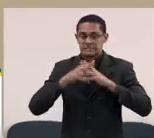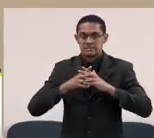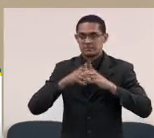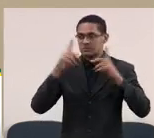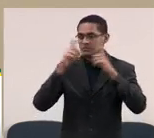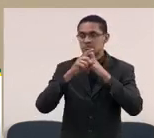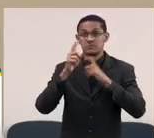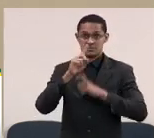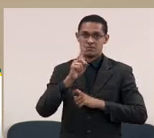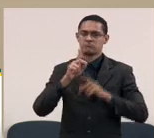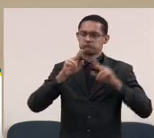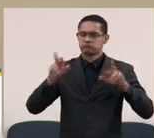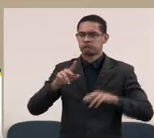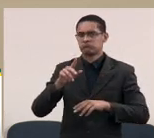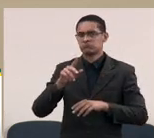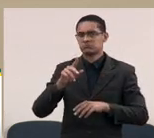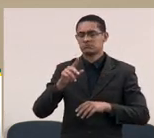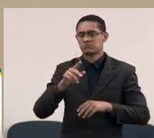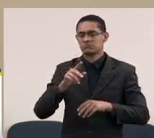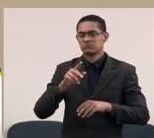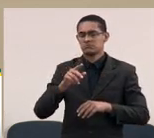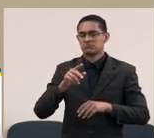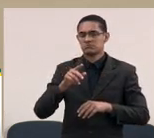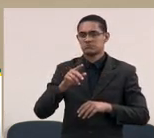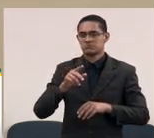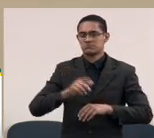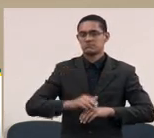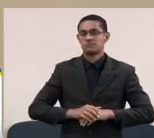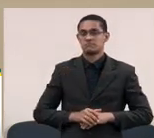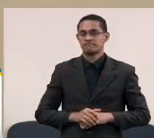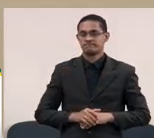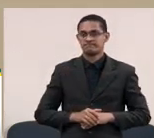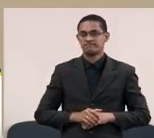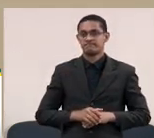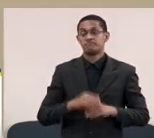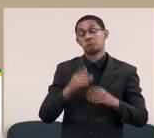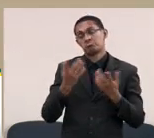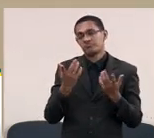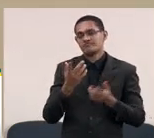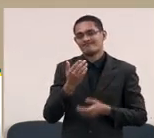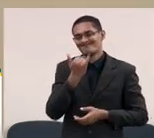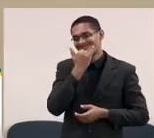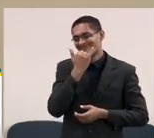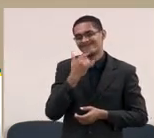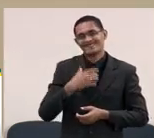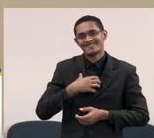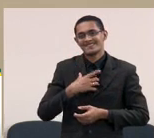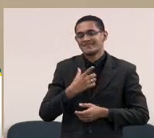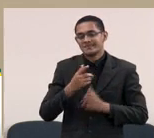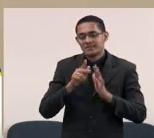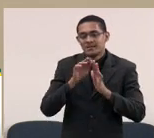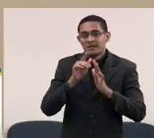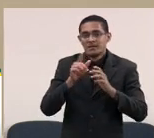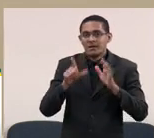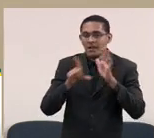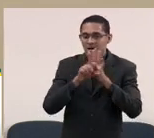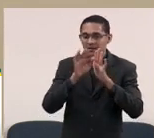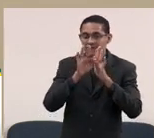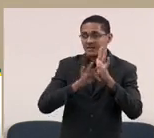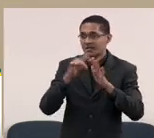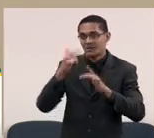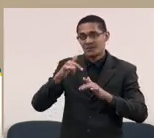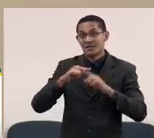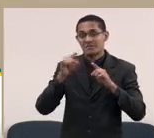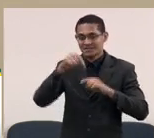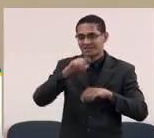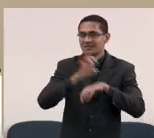fora desse mundo, que, infelizmente, nós não temos uma legislação federal que regule isso. Então, é necessário, de fato, essa